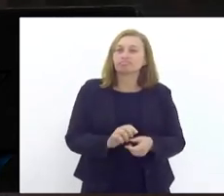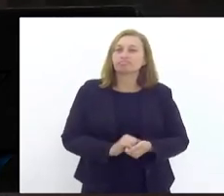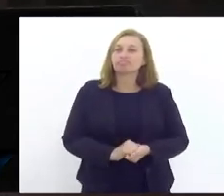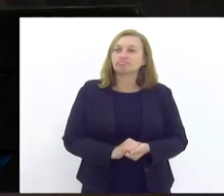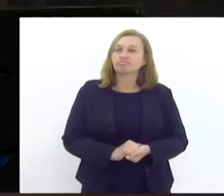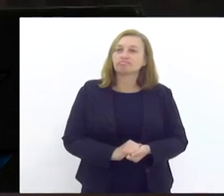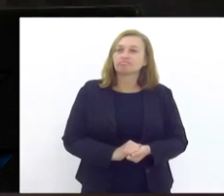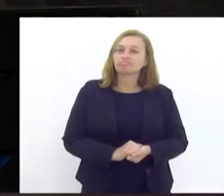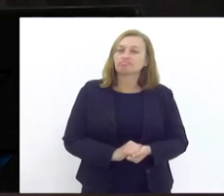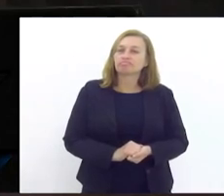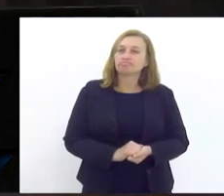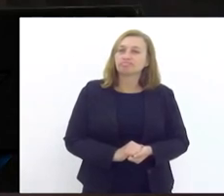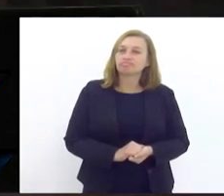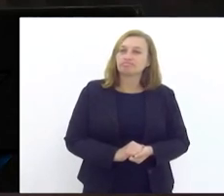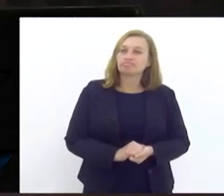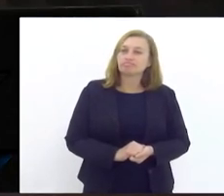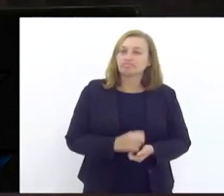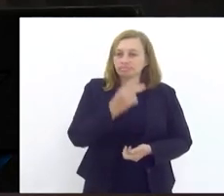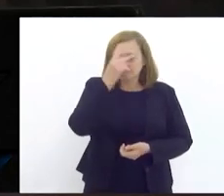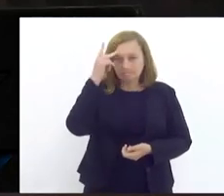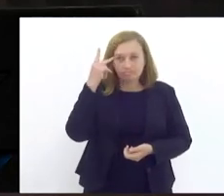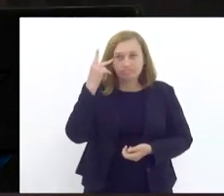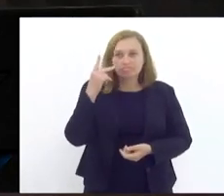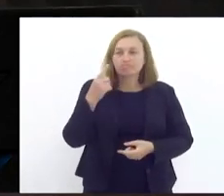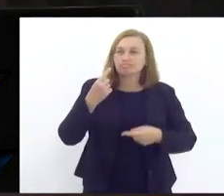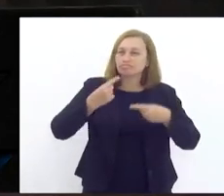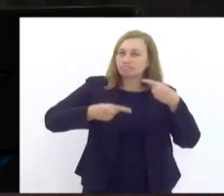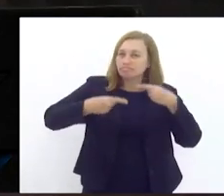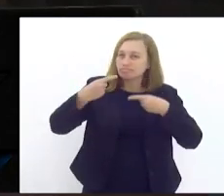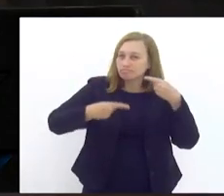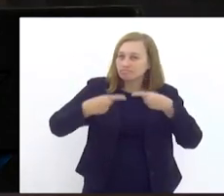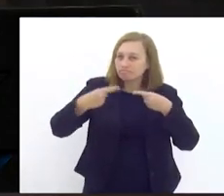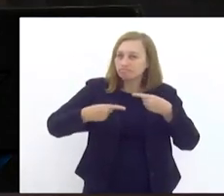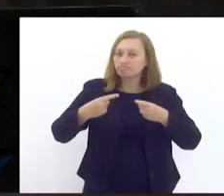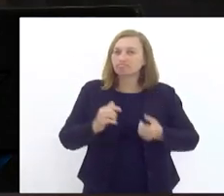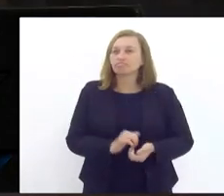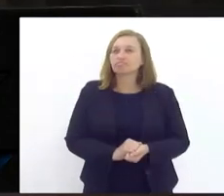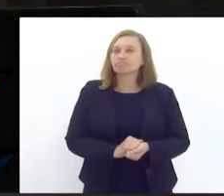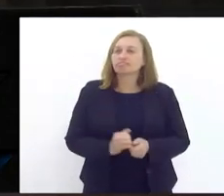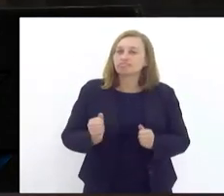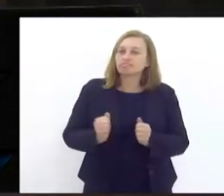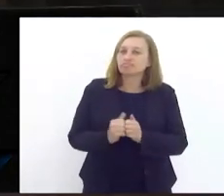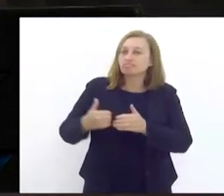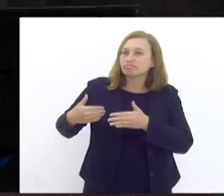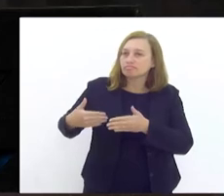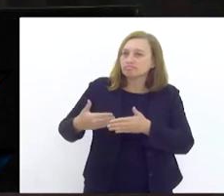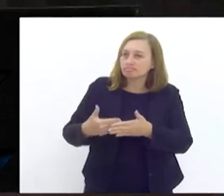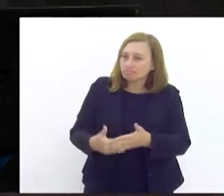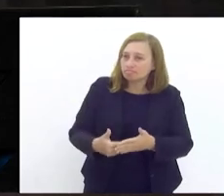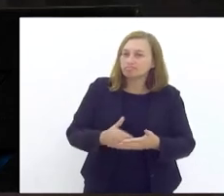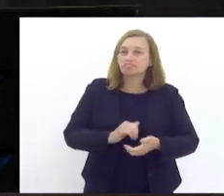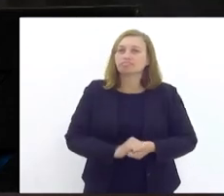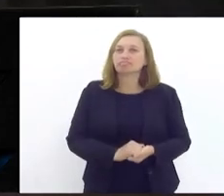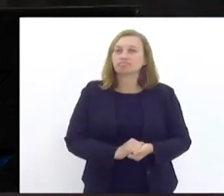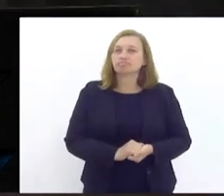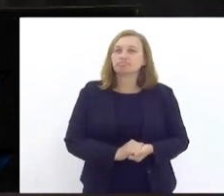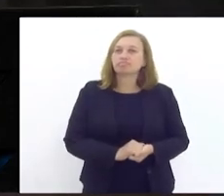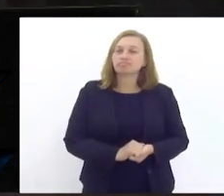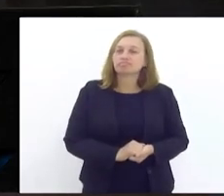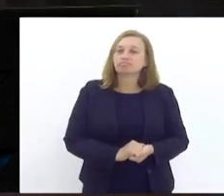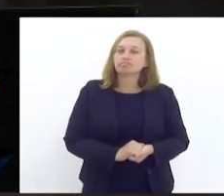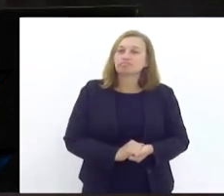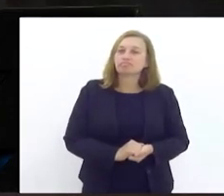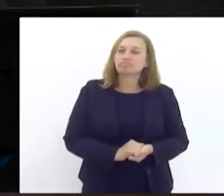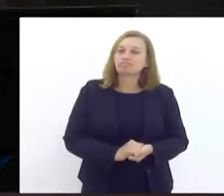uma figura política que vai participar desse processo de equalização